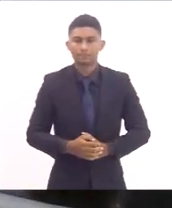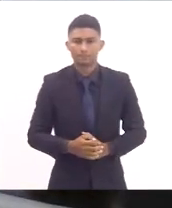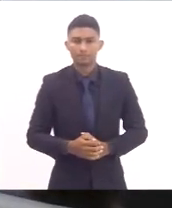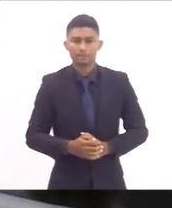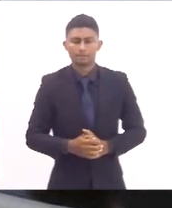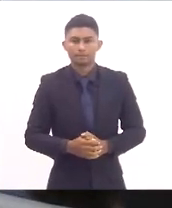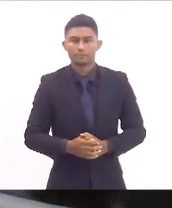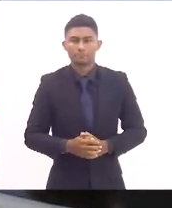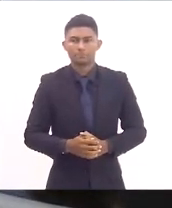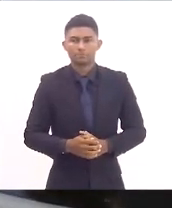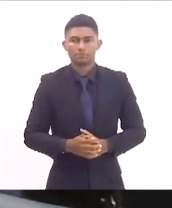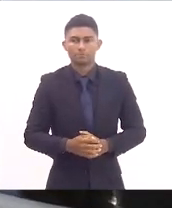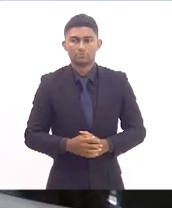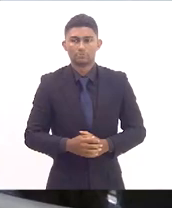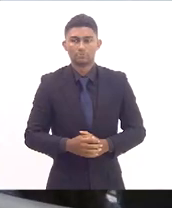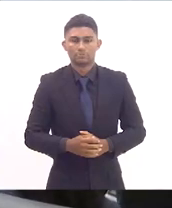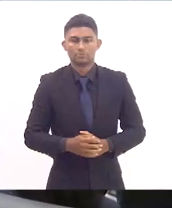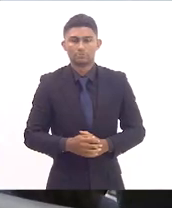o